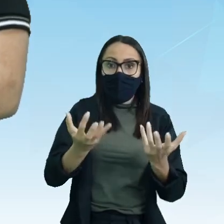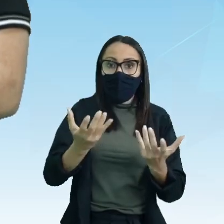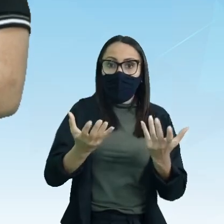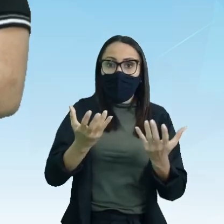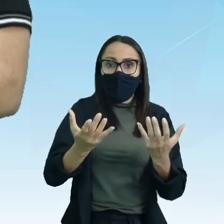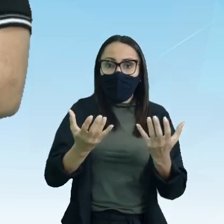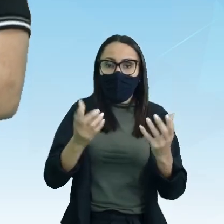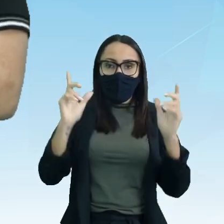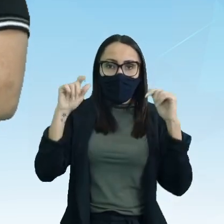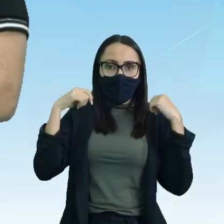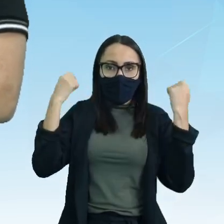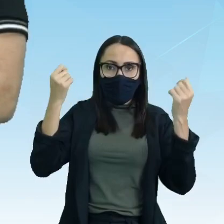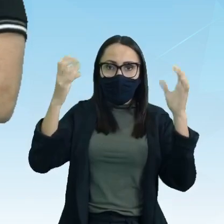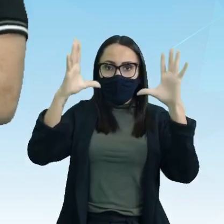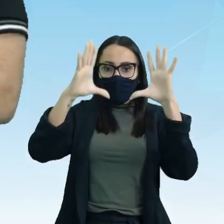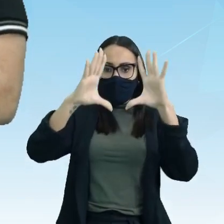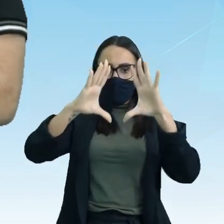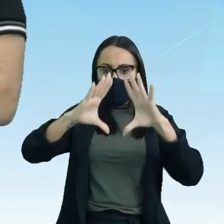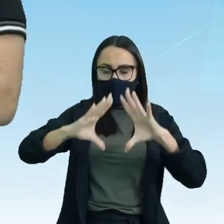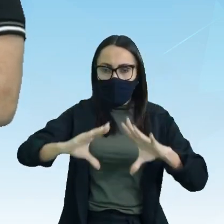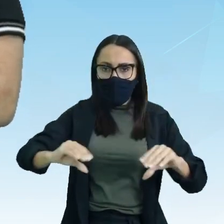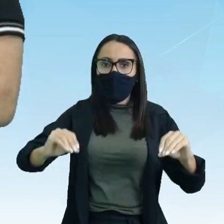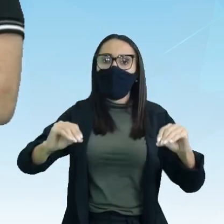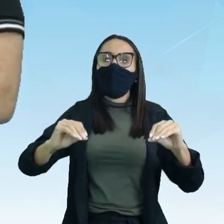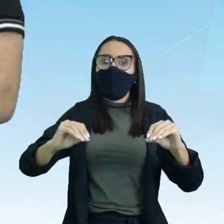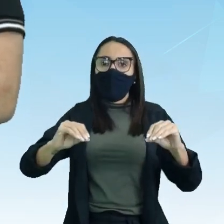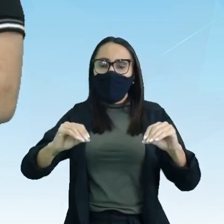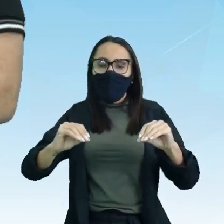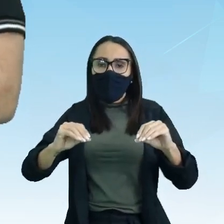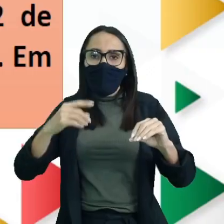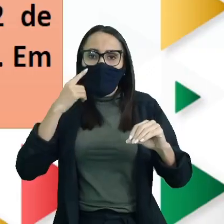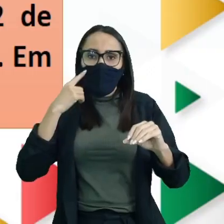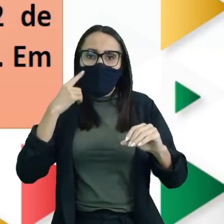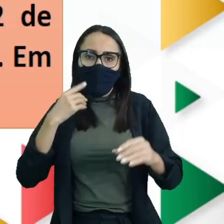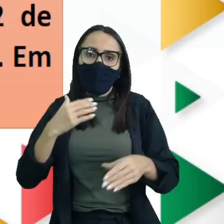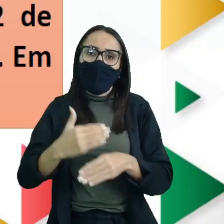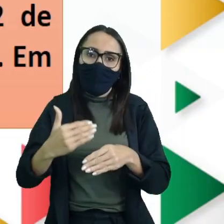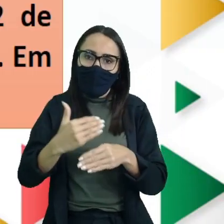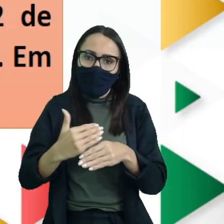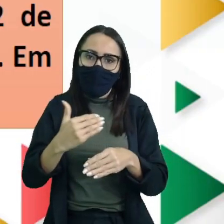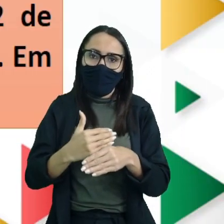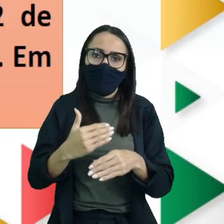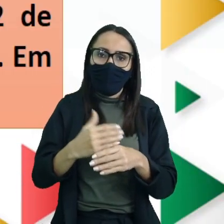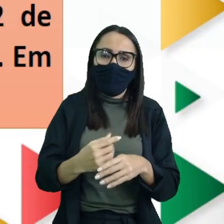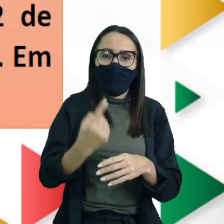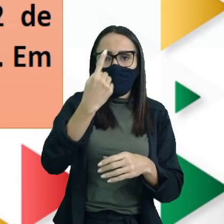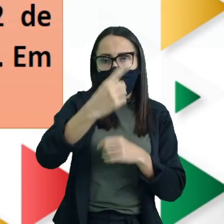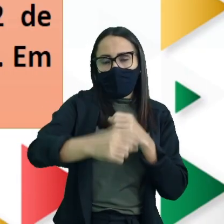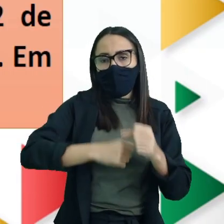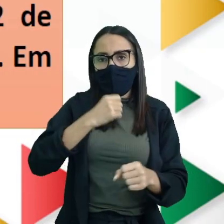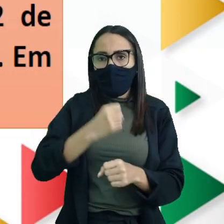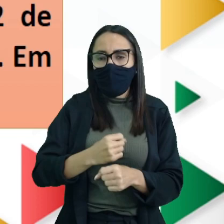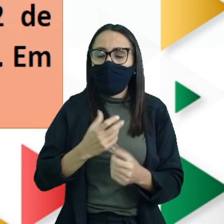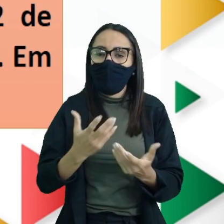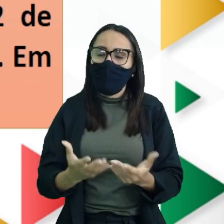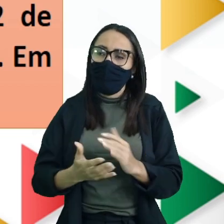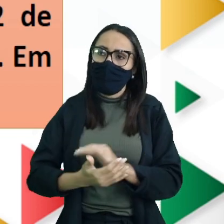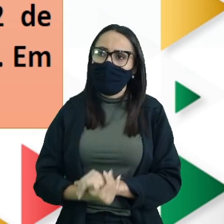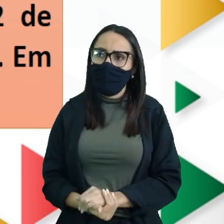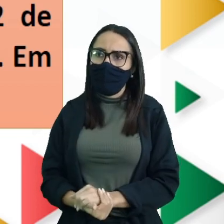do mercado, inclusive danificando a estrutura, né? A obra para a reconstrução durou um ano. Agora, vê que